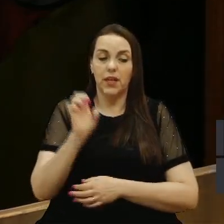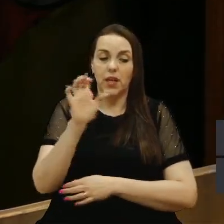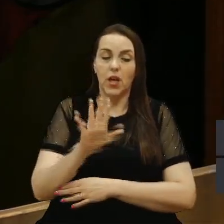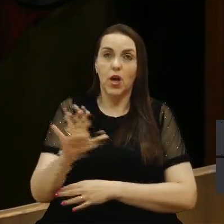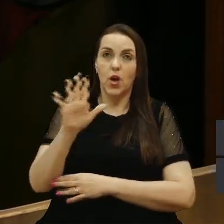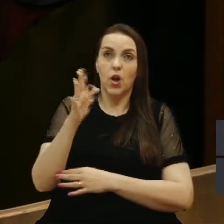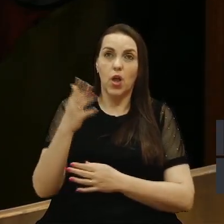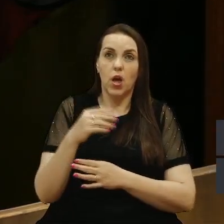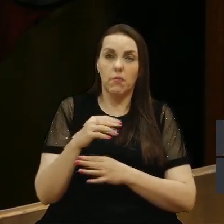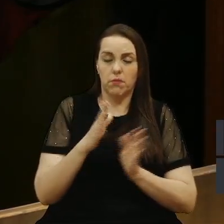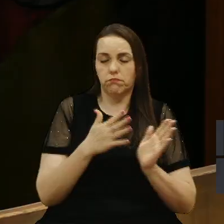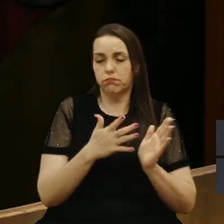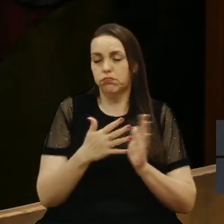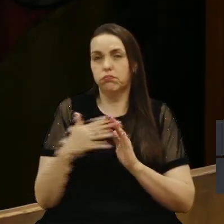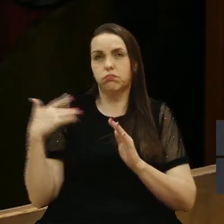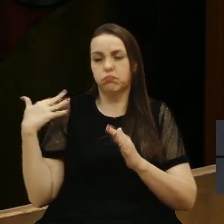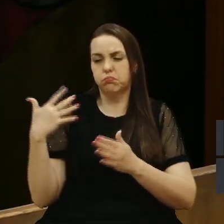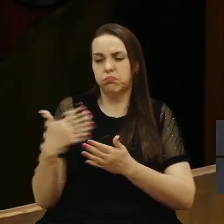de 35 horas,